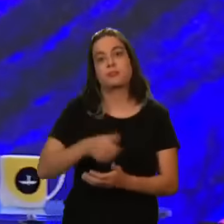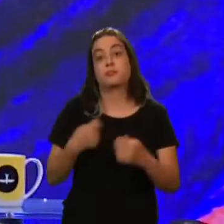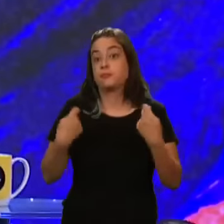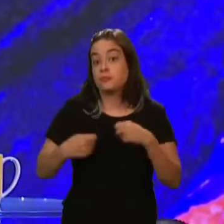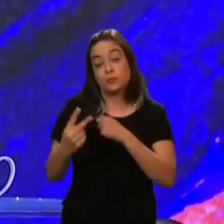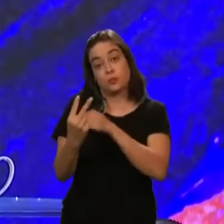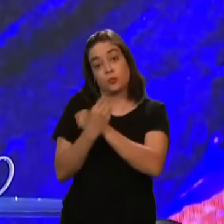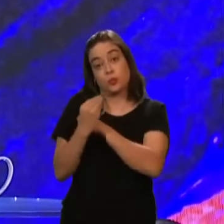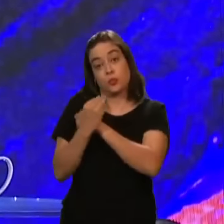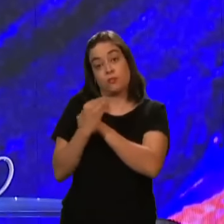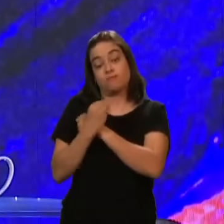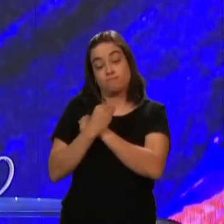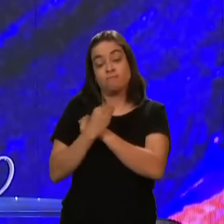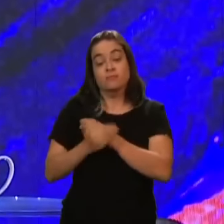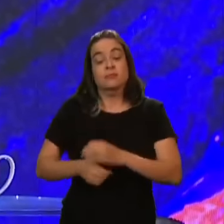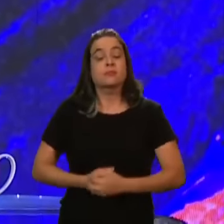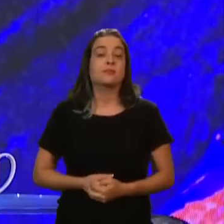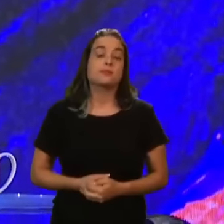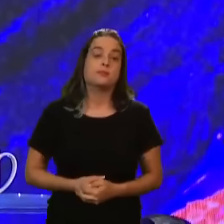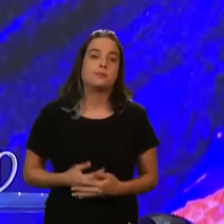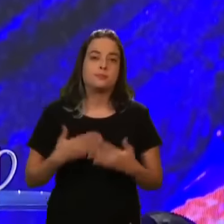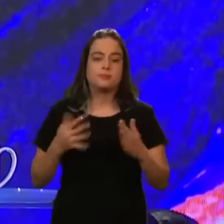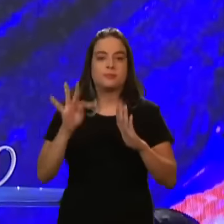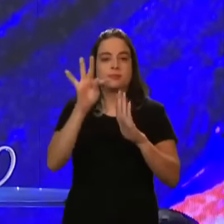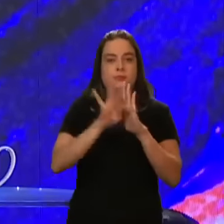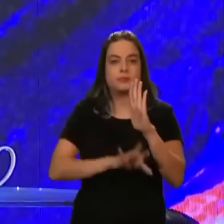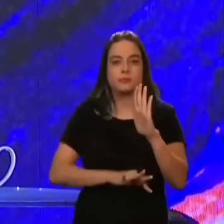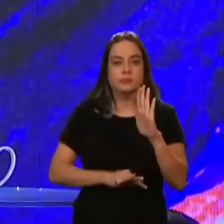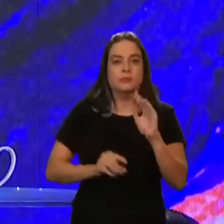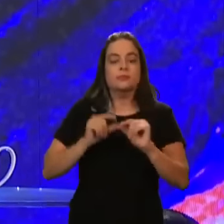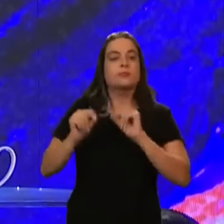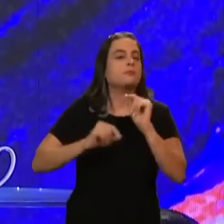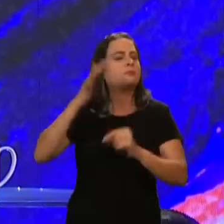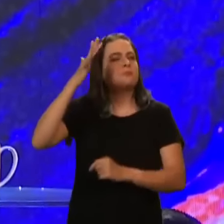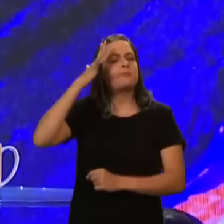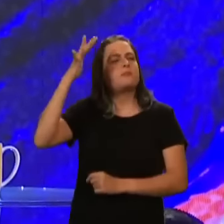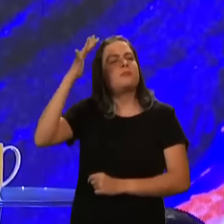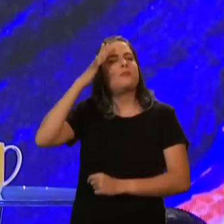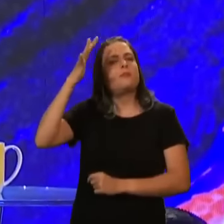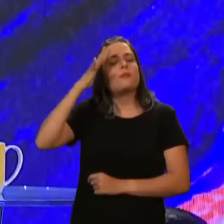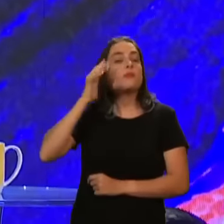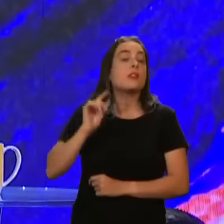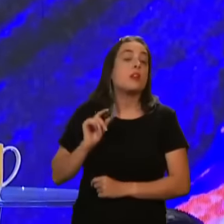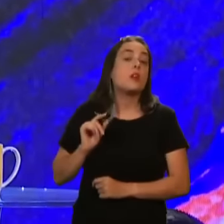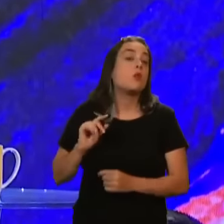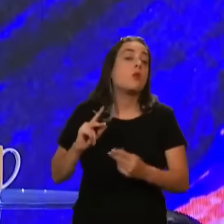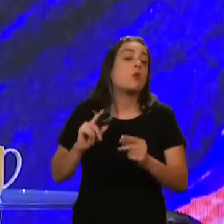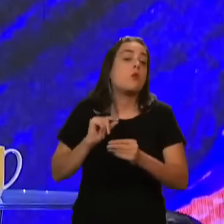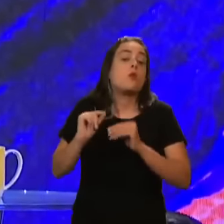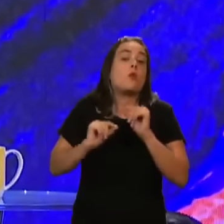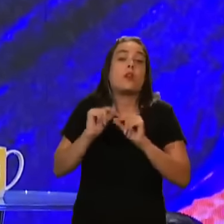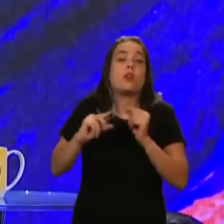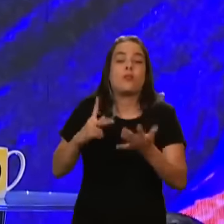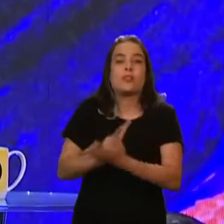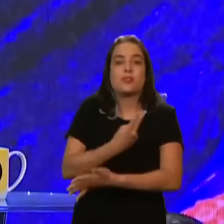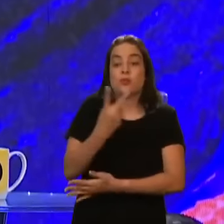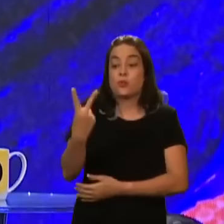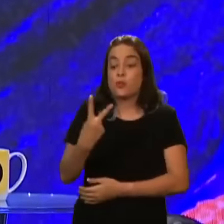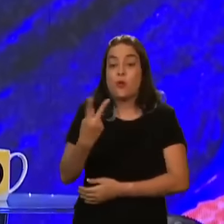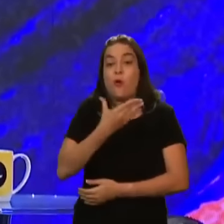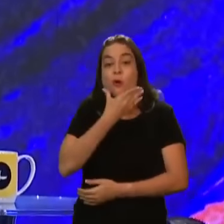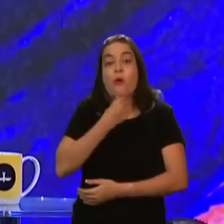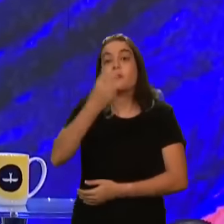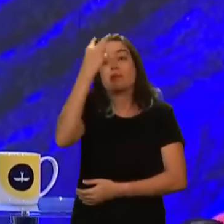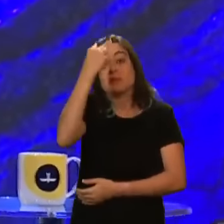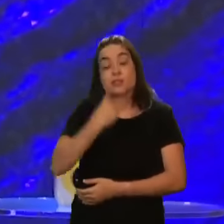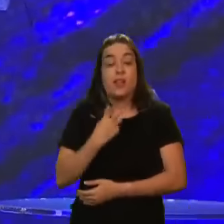cuidar. Então eu leio esse texto aqui e eu imagino exatamente o que pode ter levado esses homens a ser